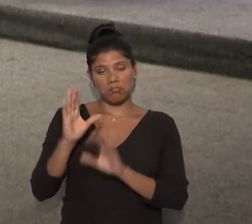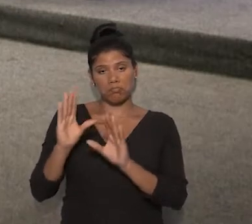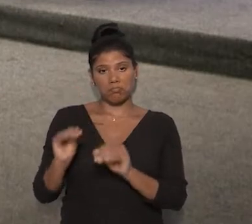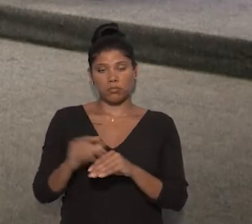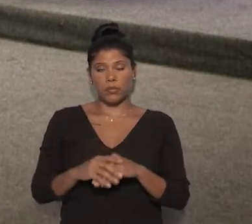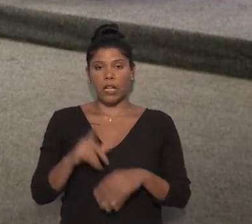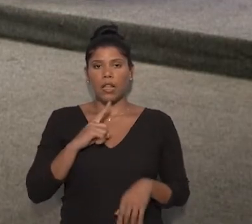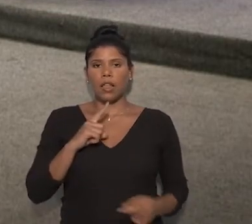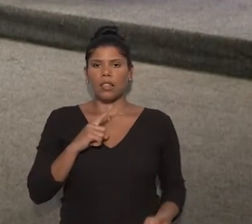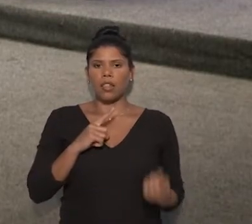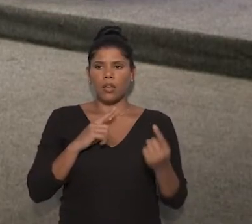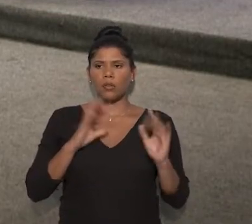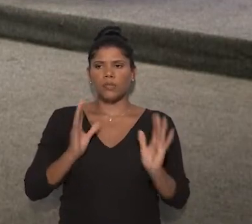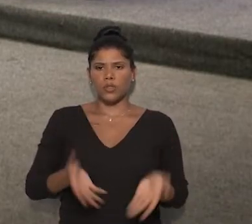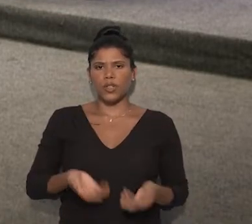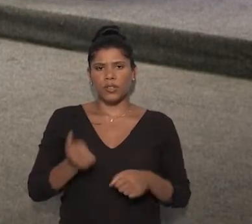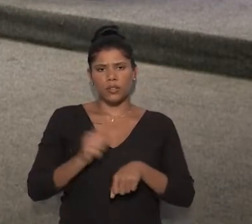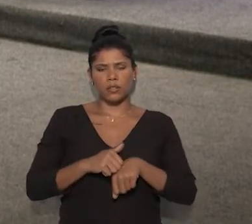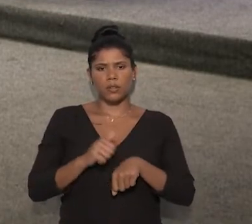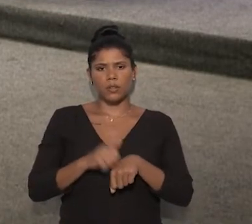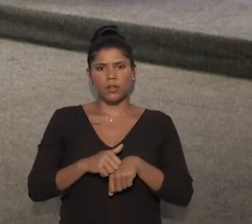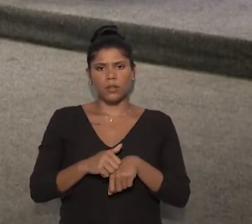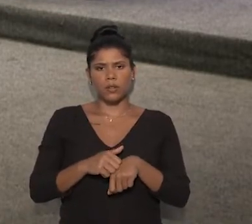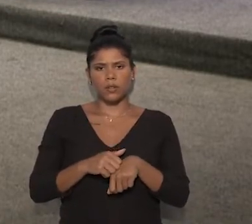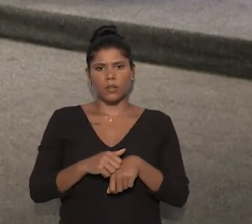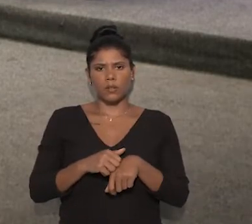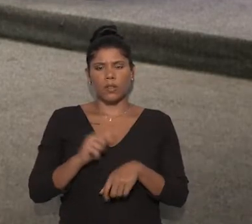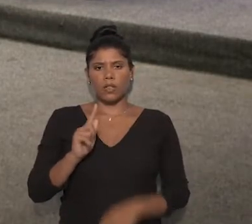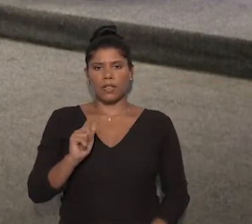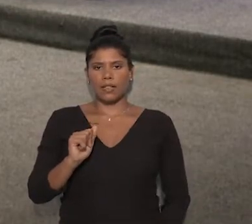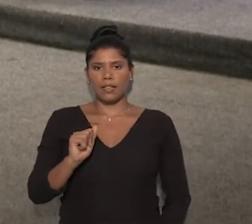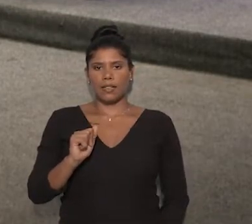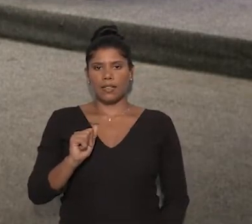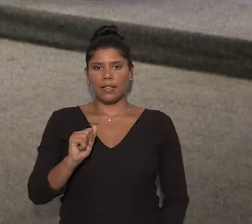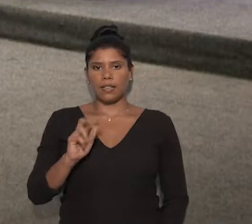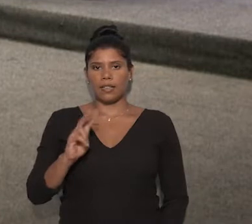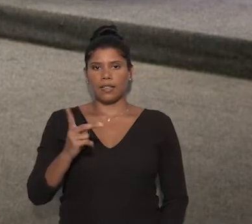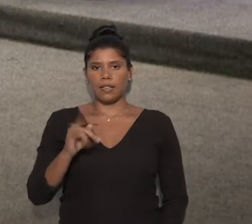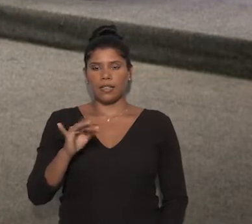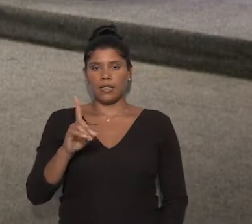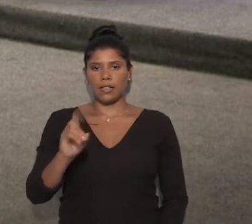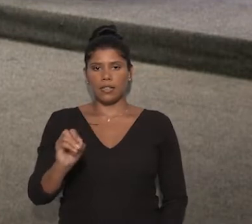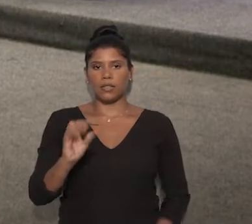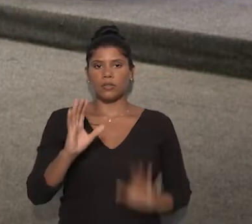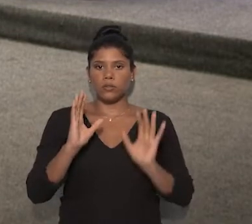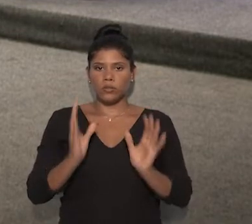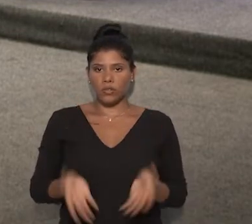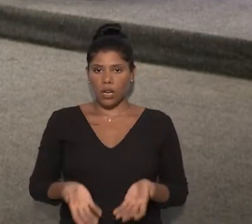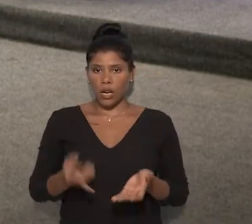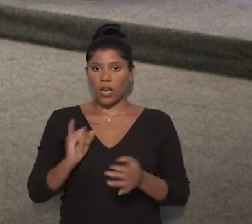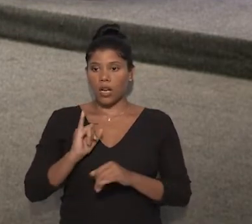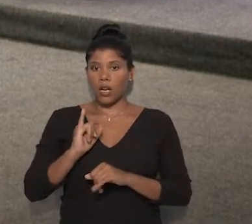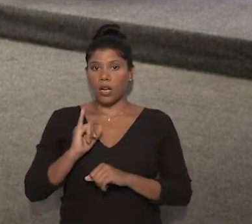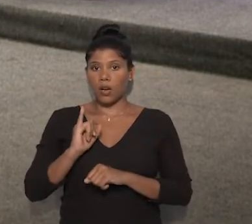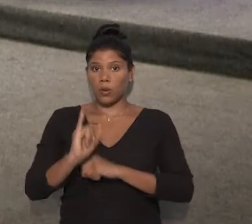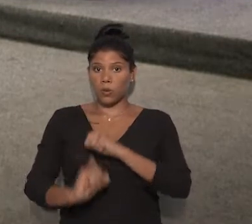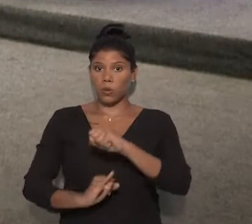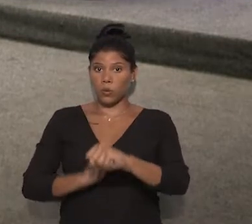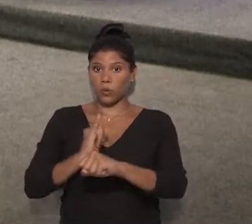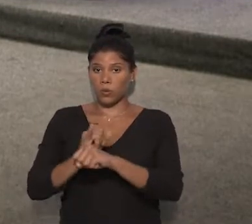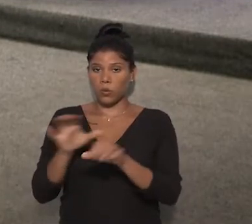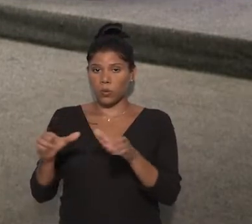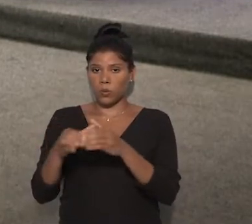Sacha. O Galhardo, o Internacional, já recebeu a liberação internacional.